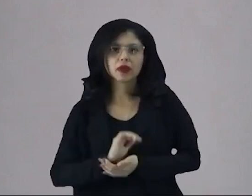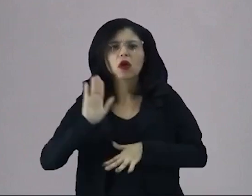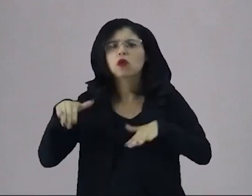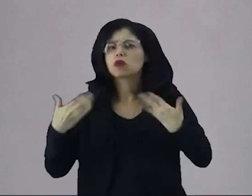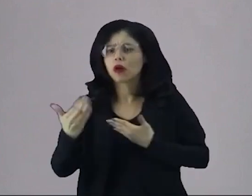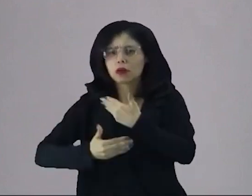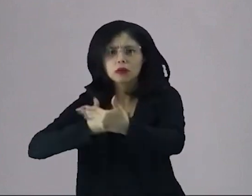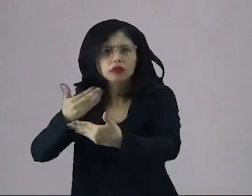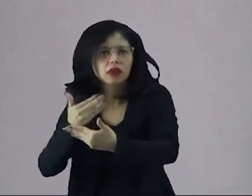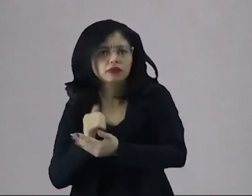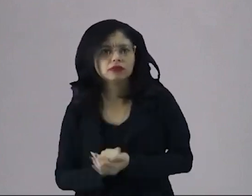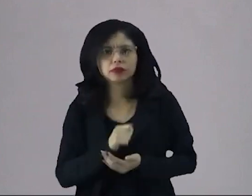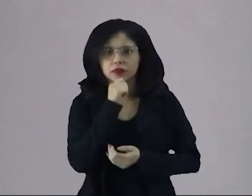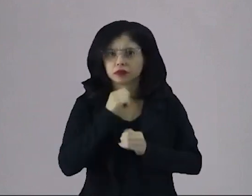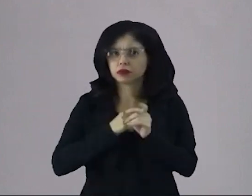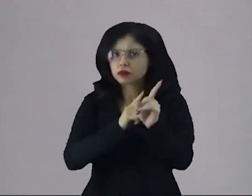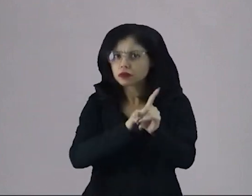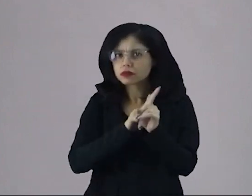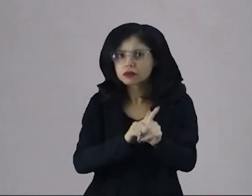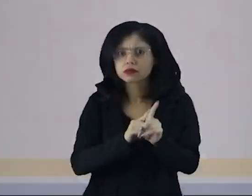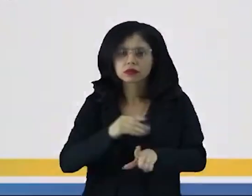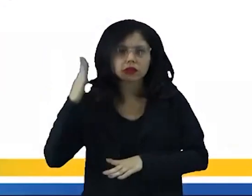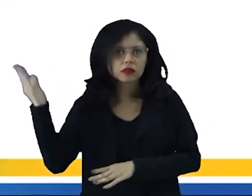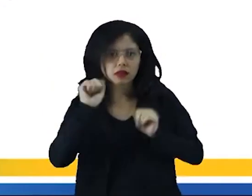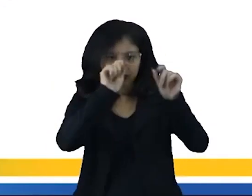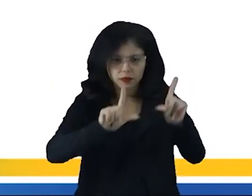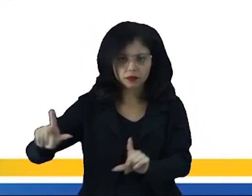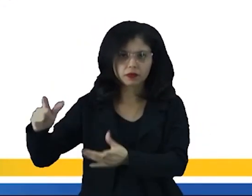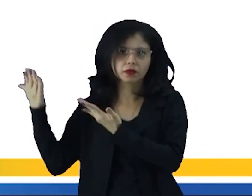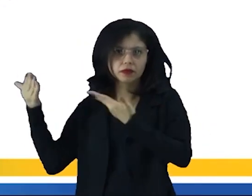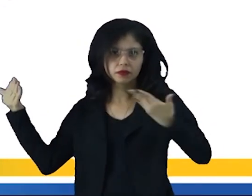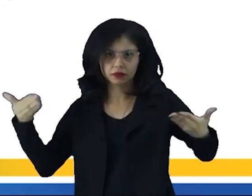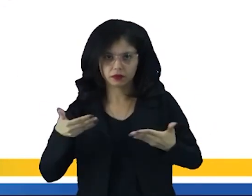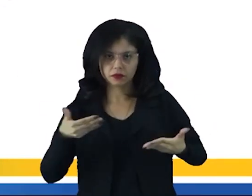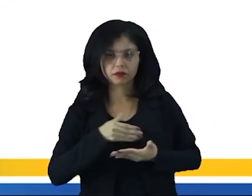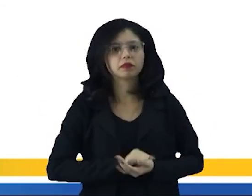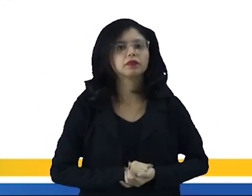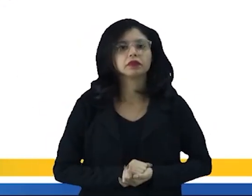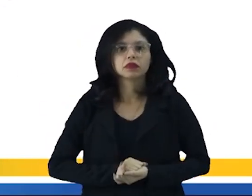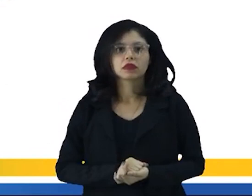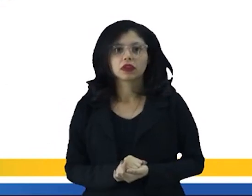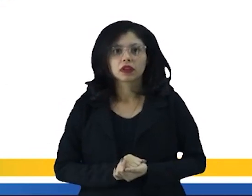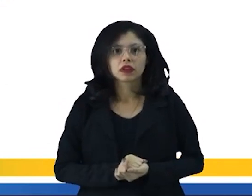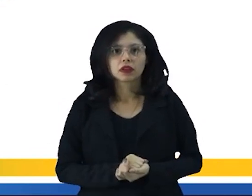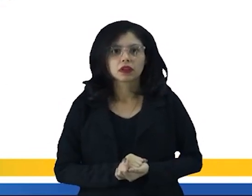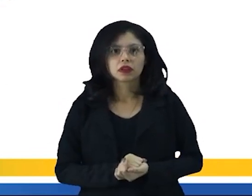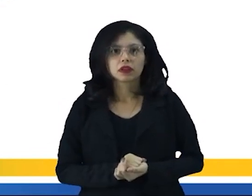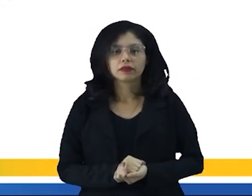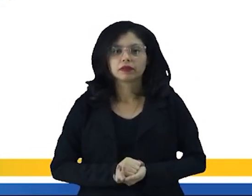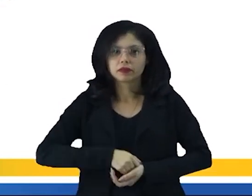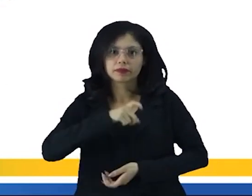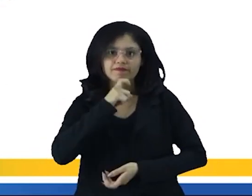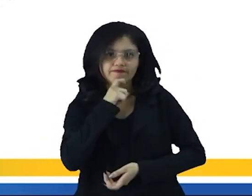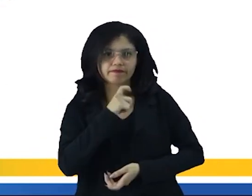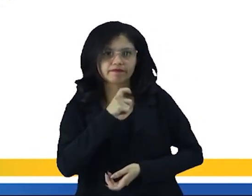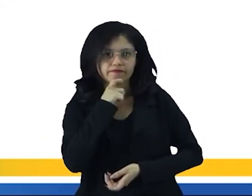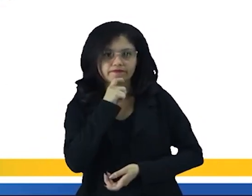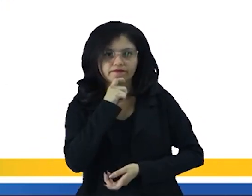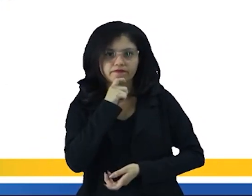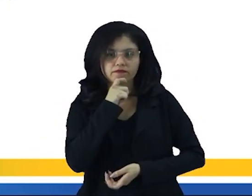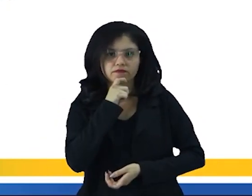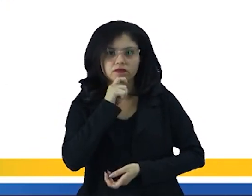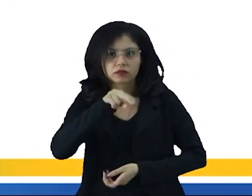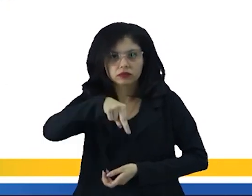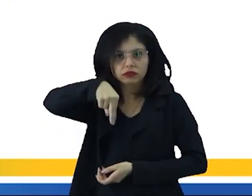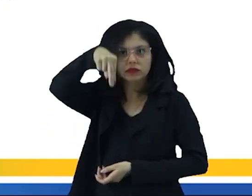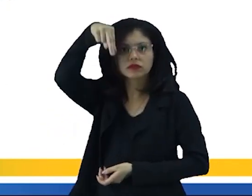processo? Acompanha comigo isso nessa tela que vou te mostrar. Olha só, zona polar ártica, olha na parte norte